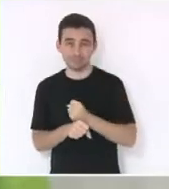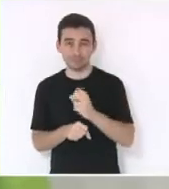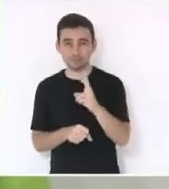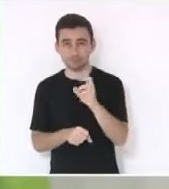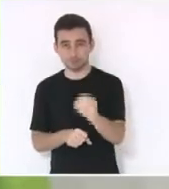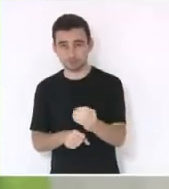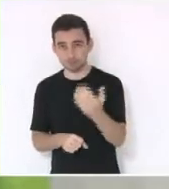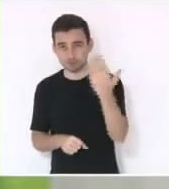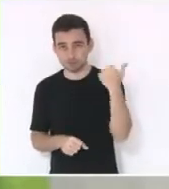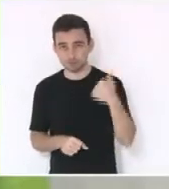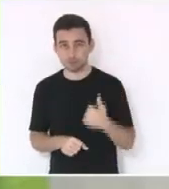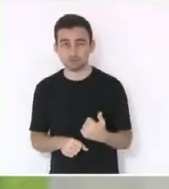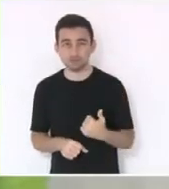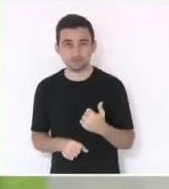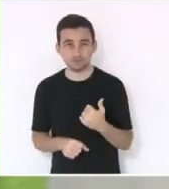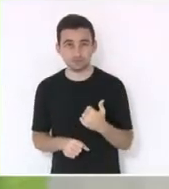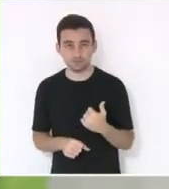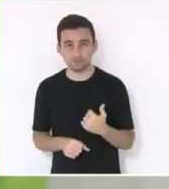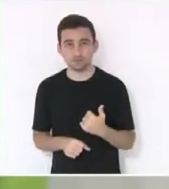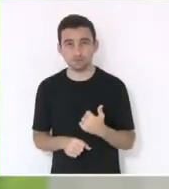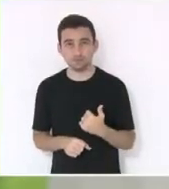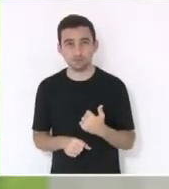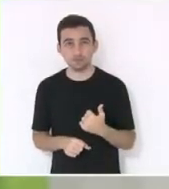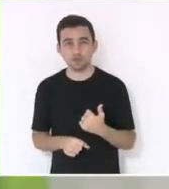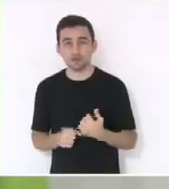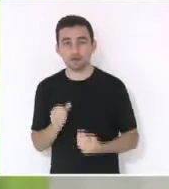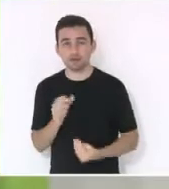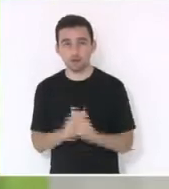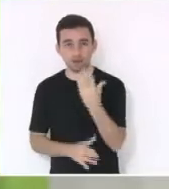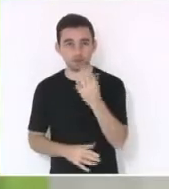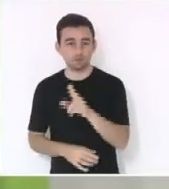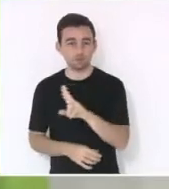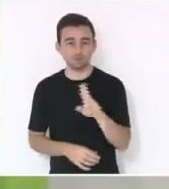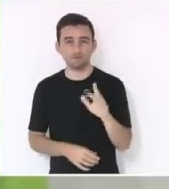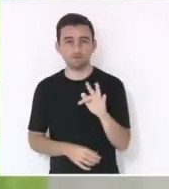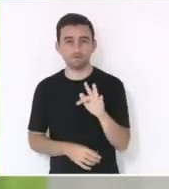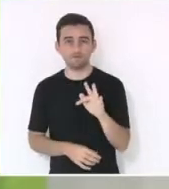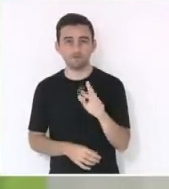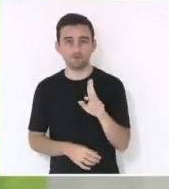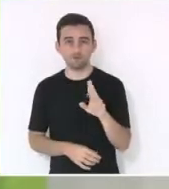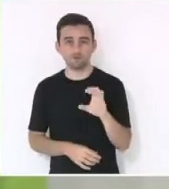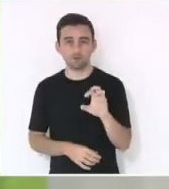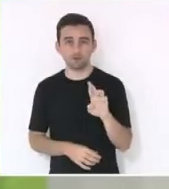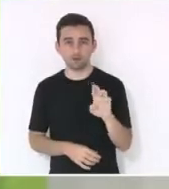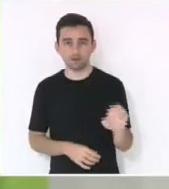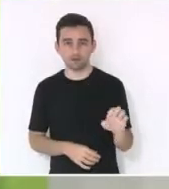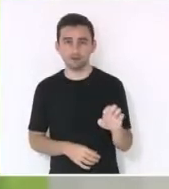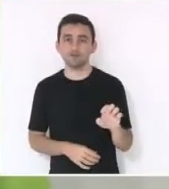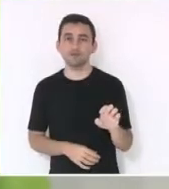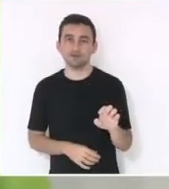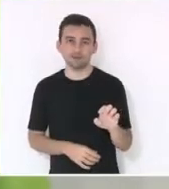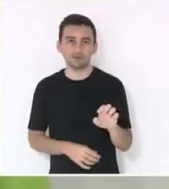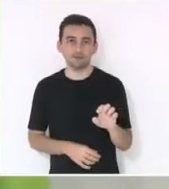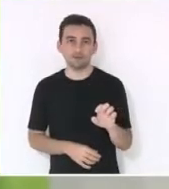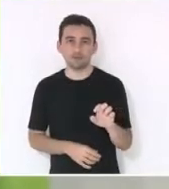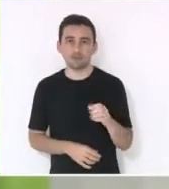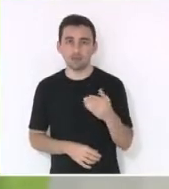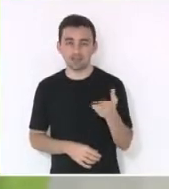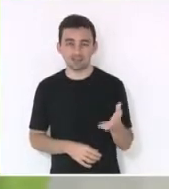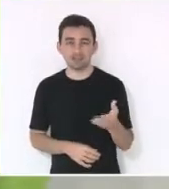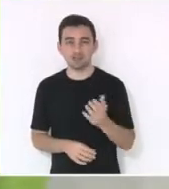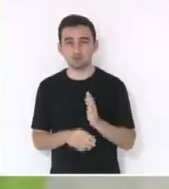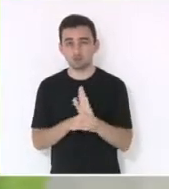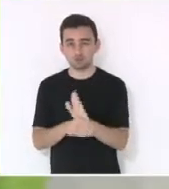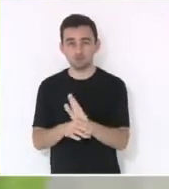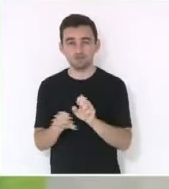meio século, foi criada com o nome de FUCRE, contribui para a formação de profissionais nas diversas áreas